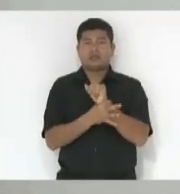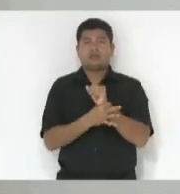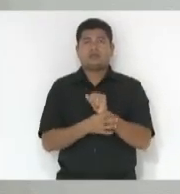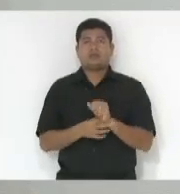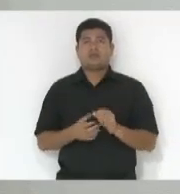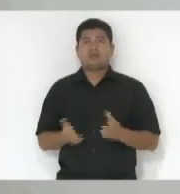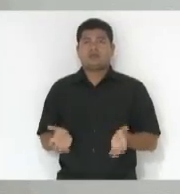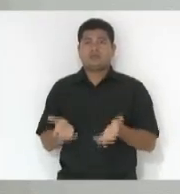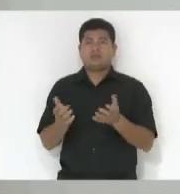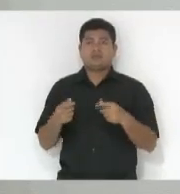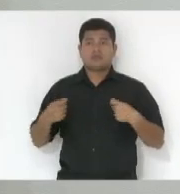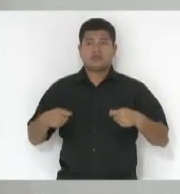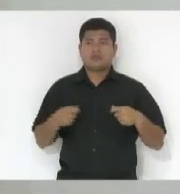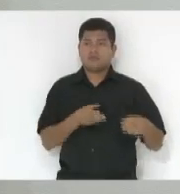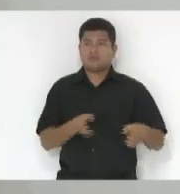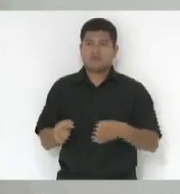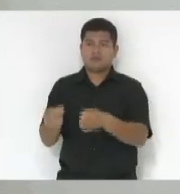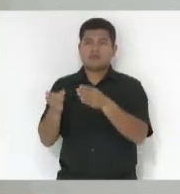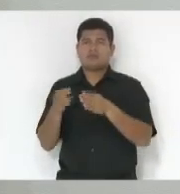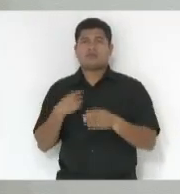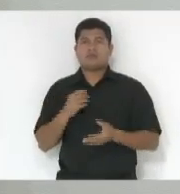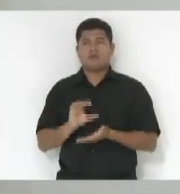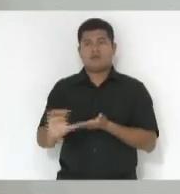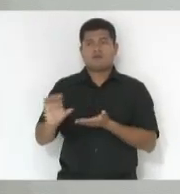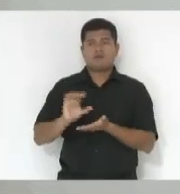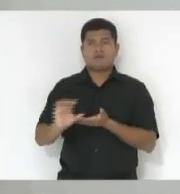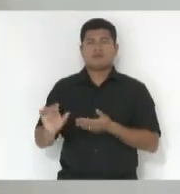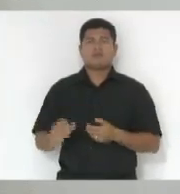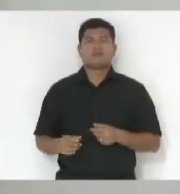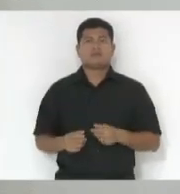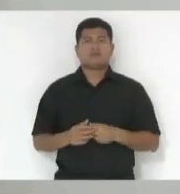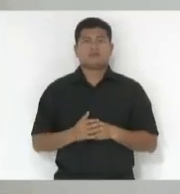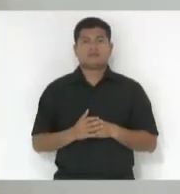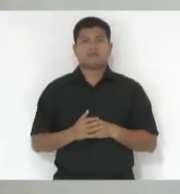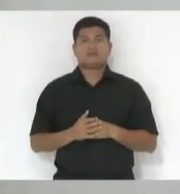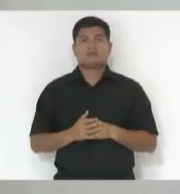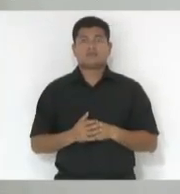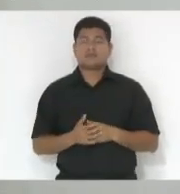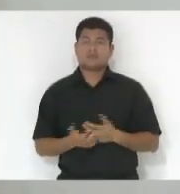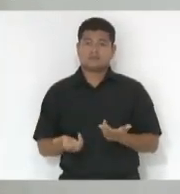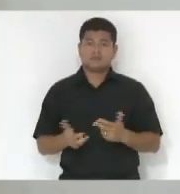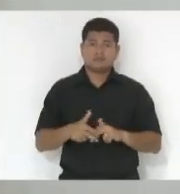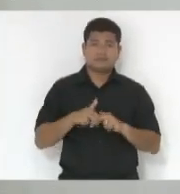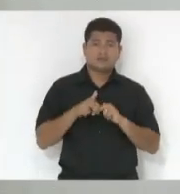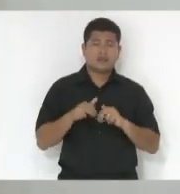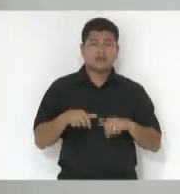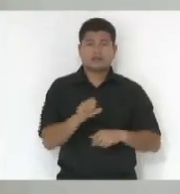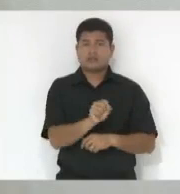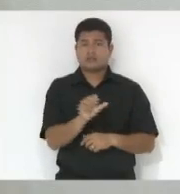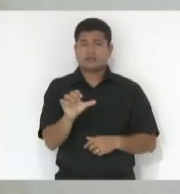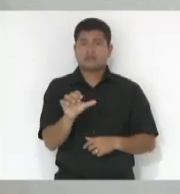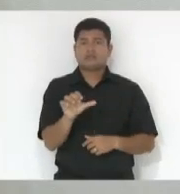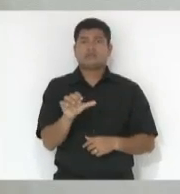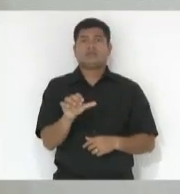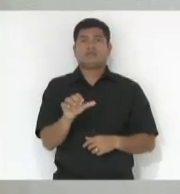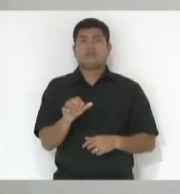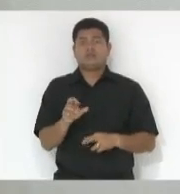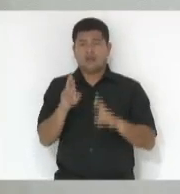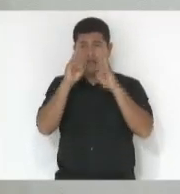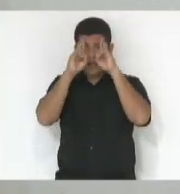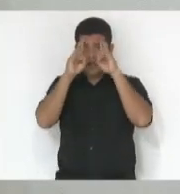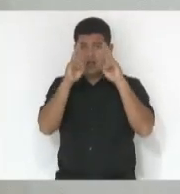preciso viabilizar investimentos vultosos. Pois bem, em Santa Catarina,